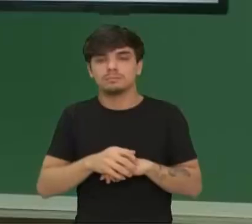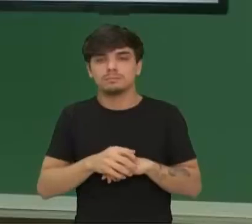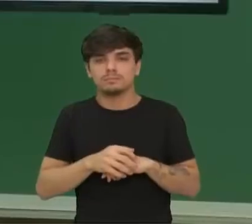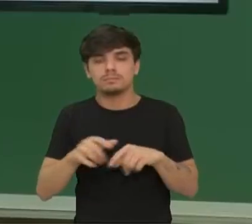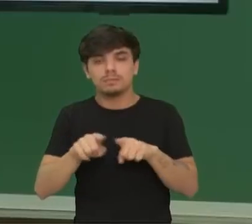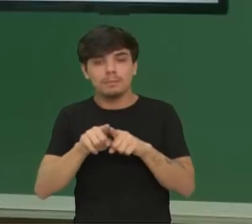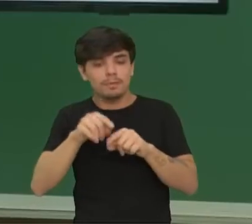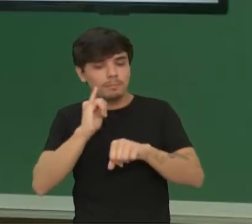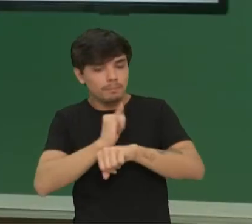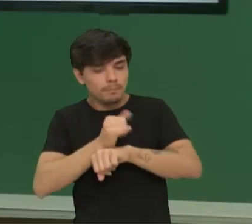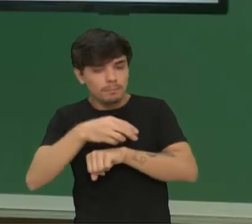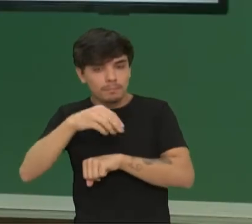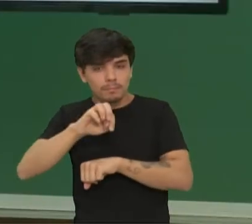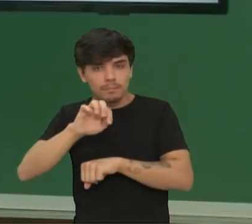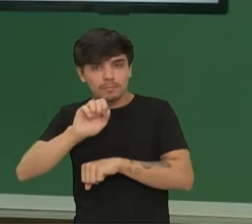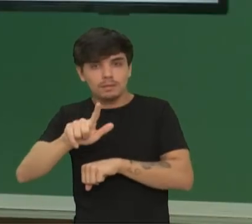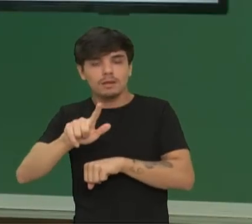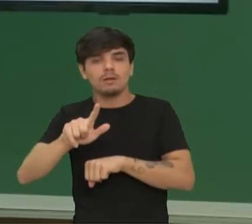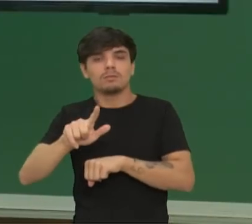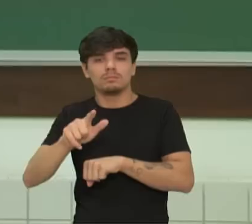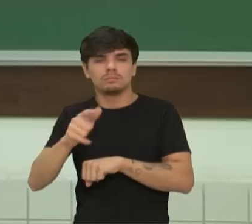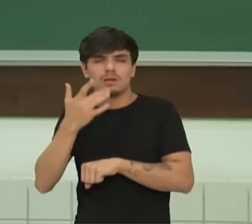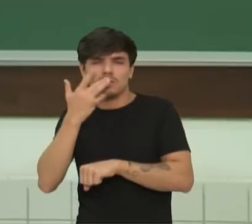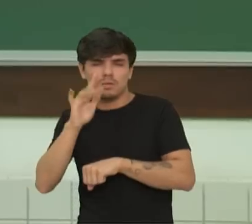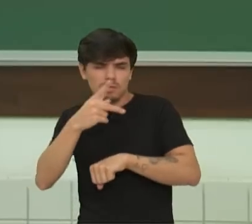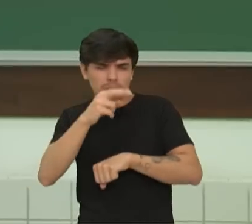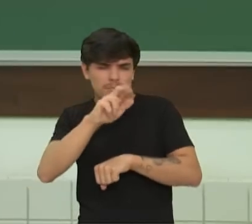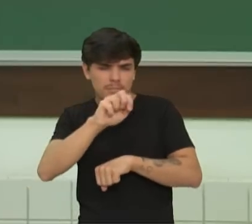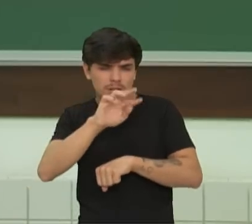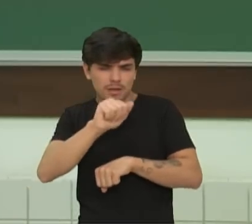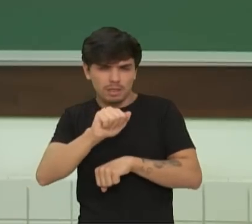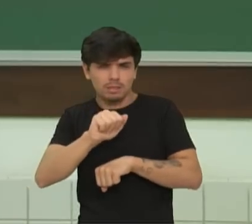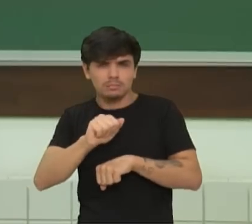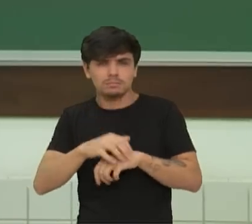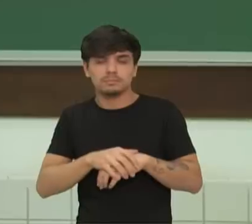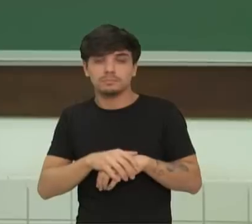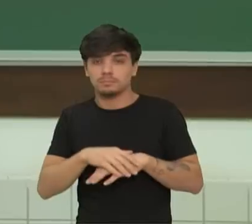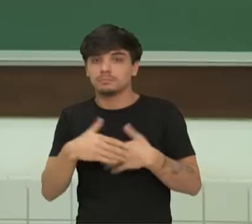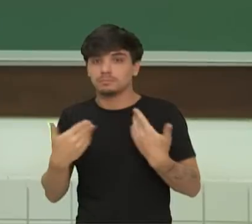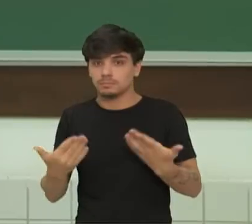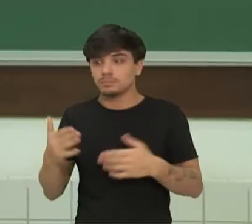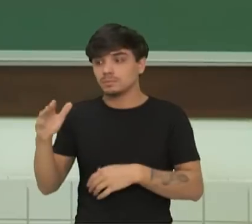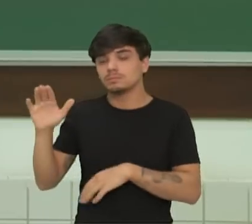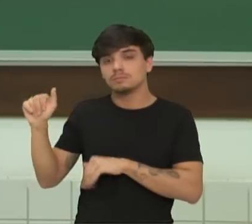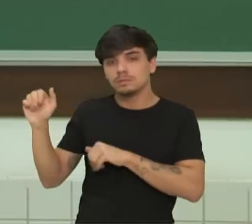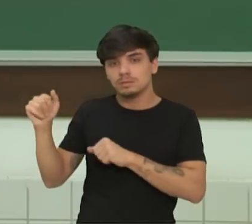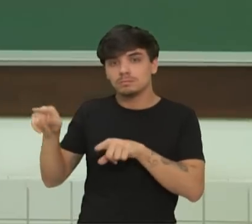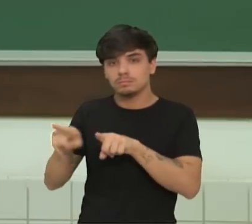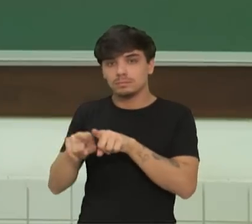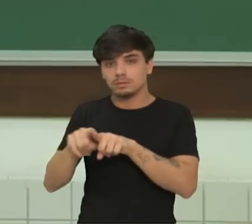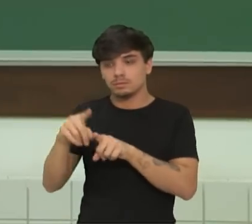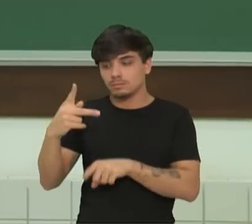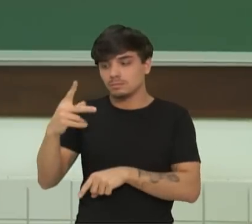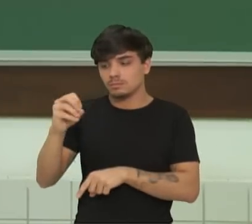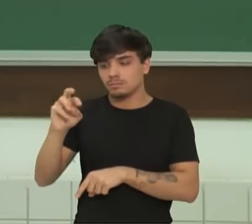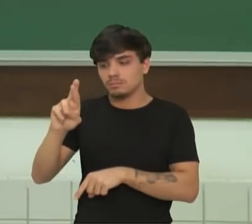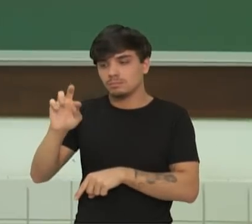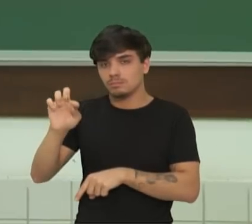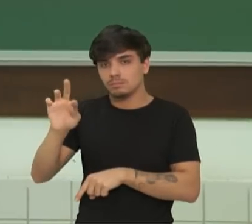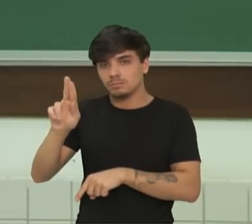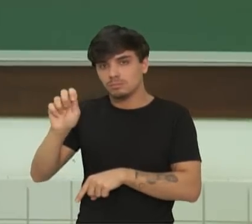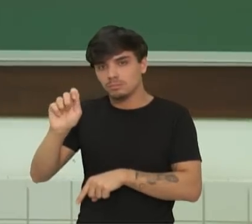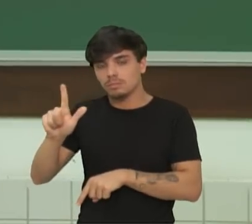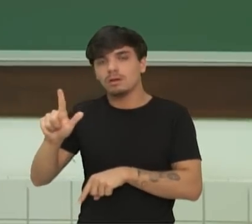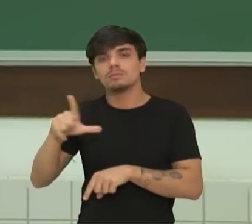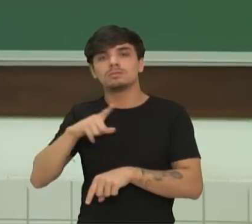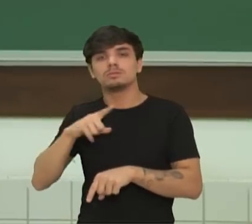do metalismo e do monopólio. Então, o que aconteceu? Espanha e Portugal tinham as colônias